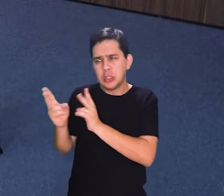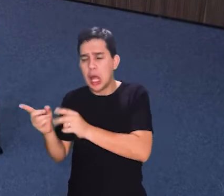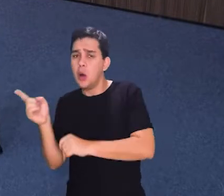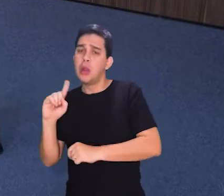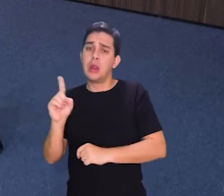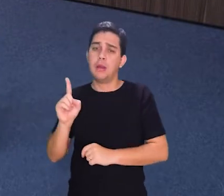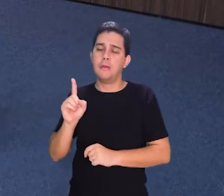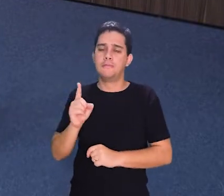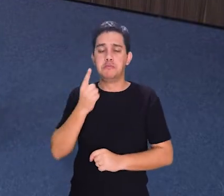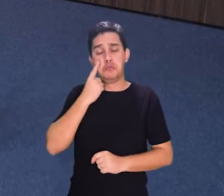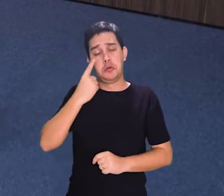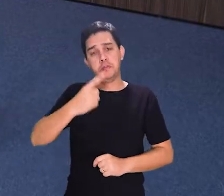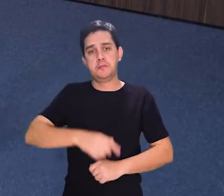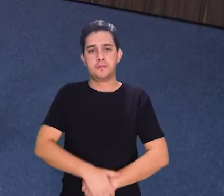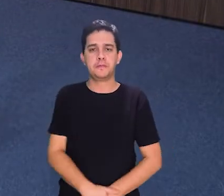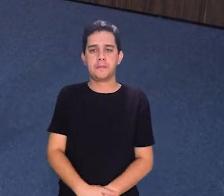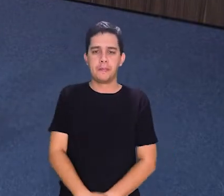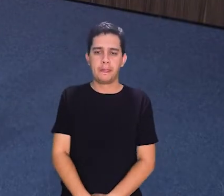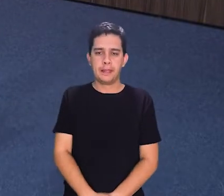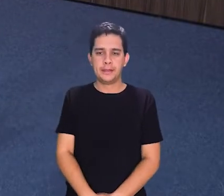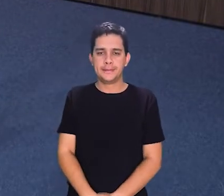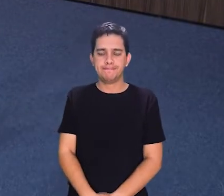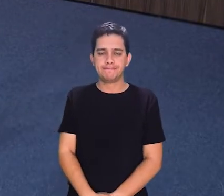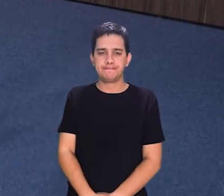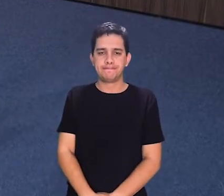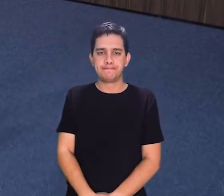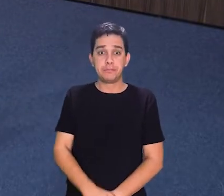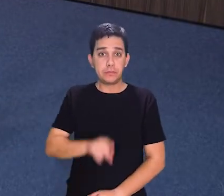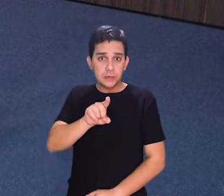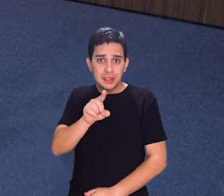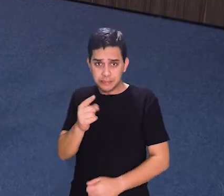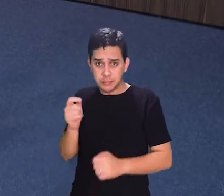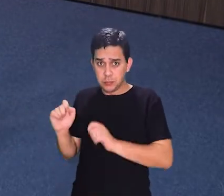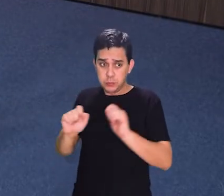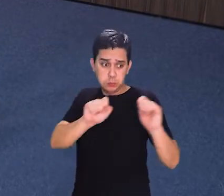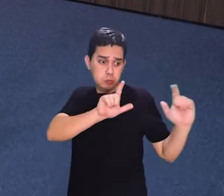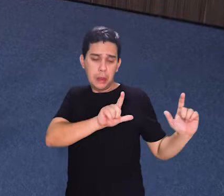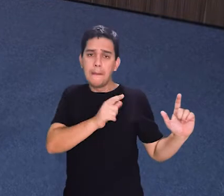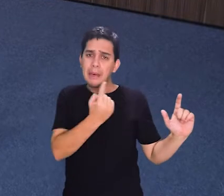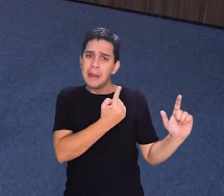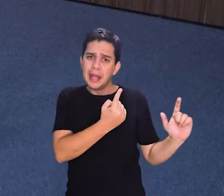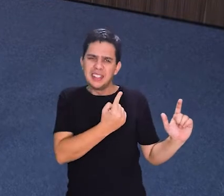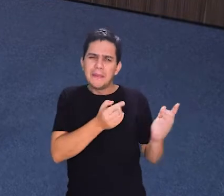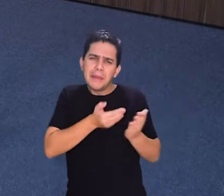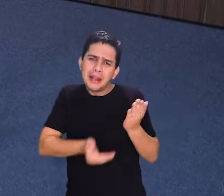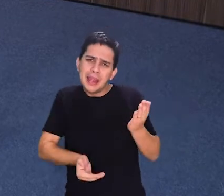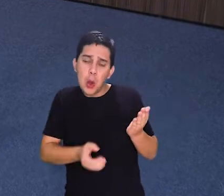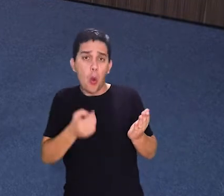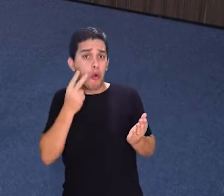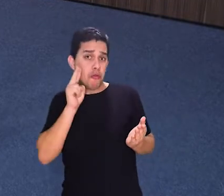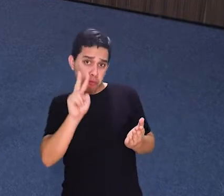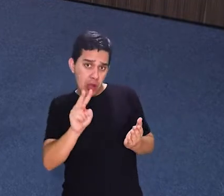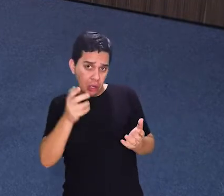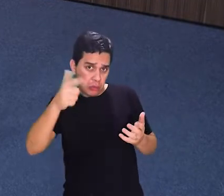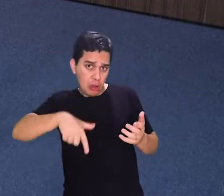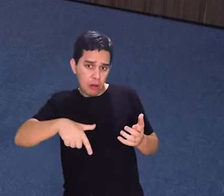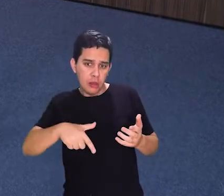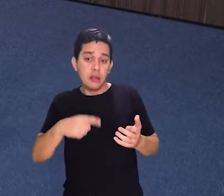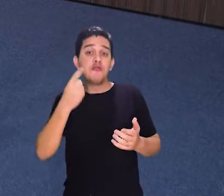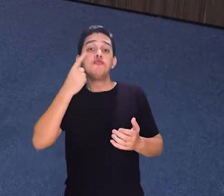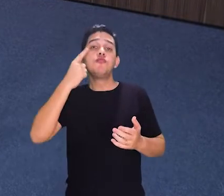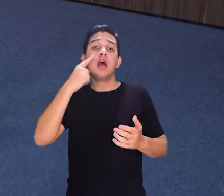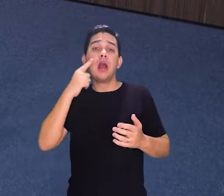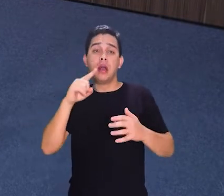operação. E se você perdeu ou quiser rever a matéria sobre a primeira fase da Operação Resina, acesse o canal